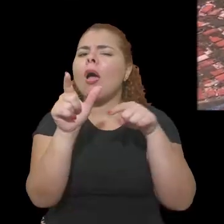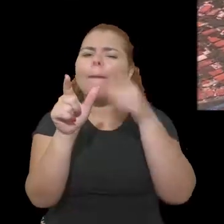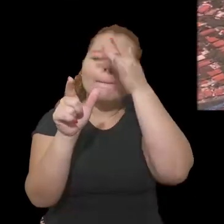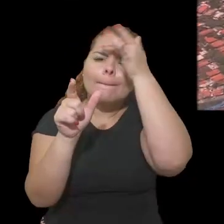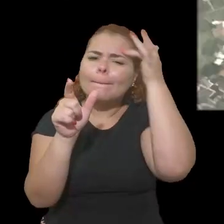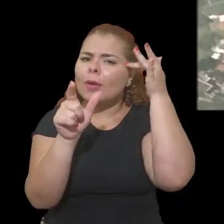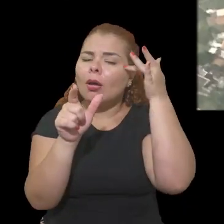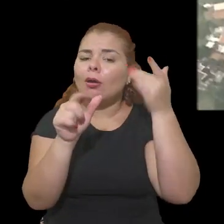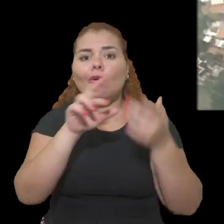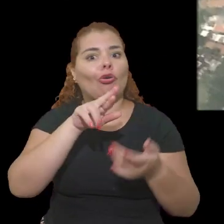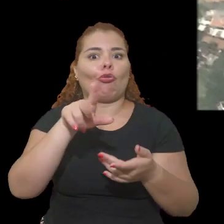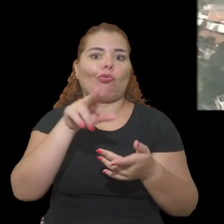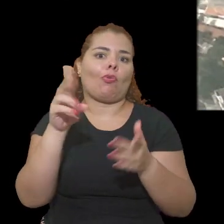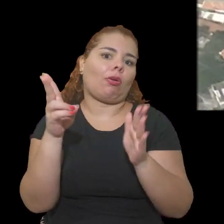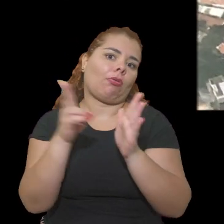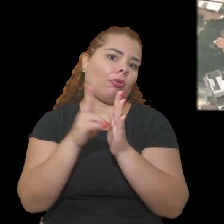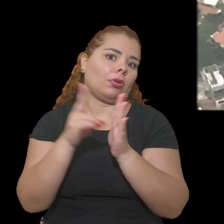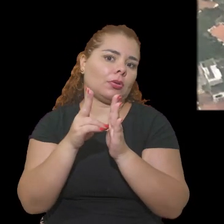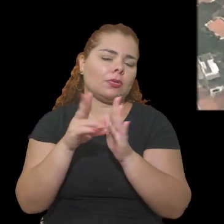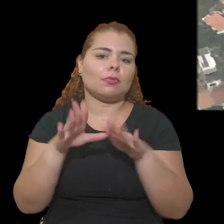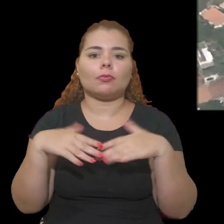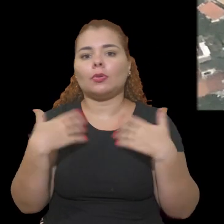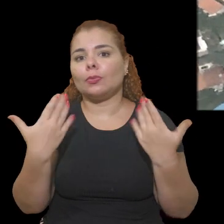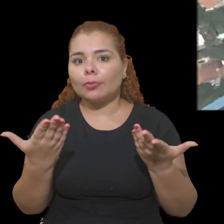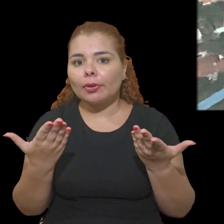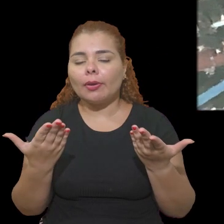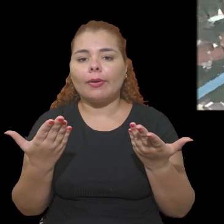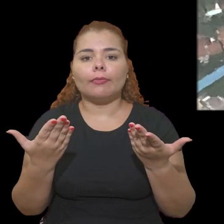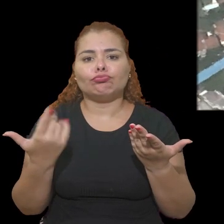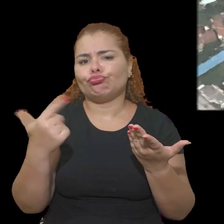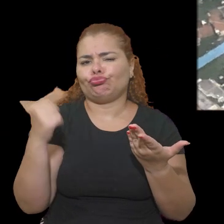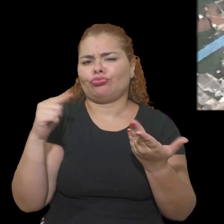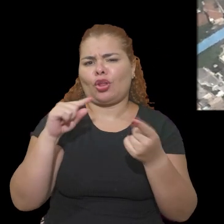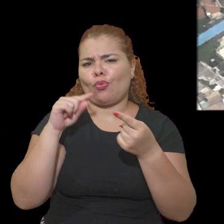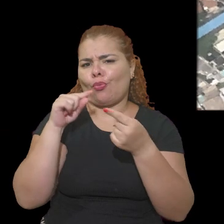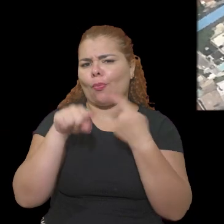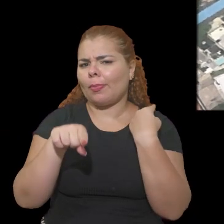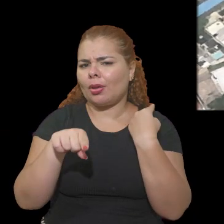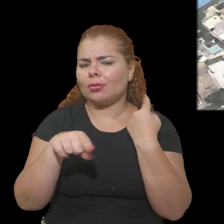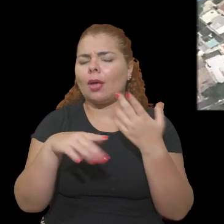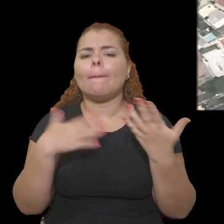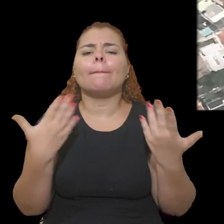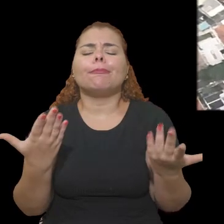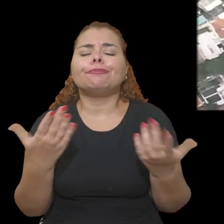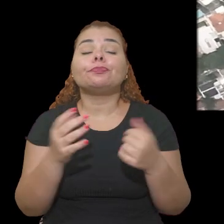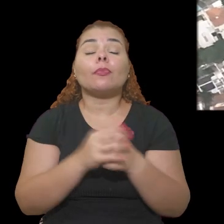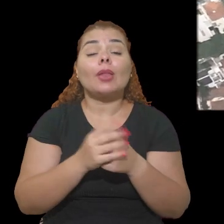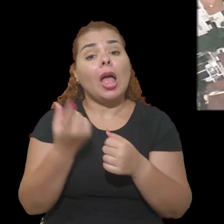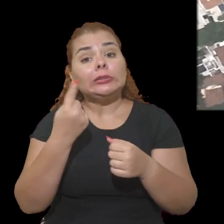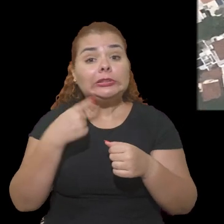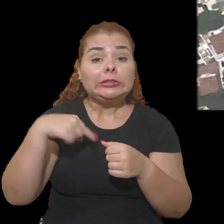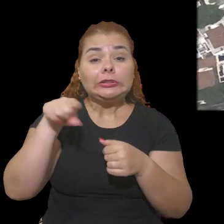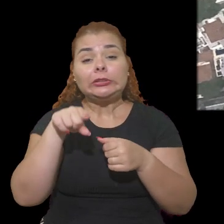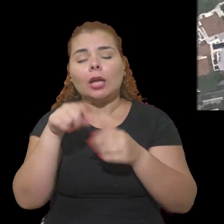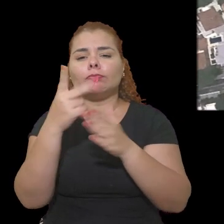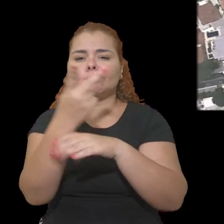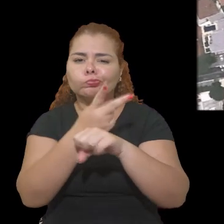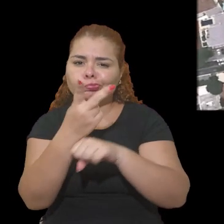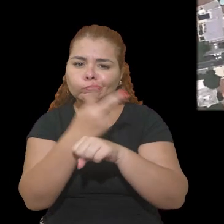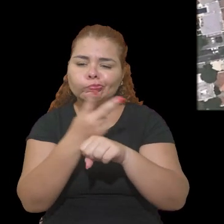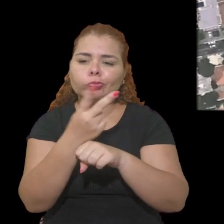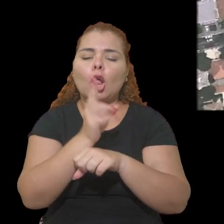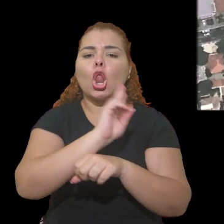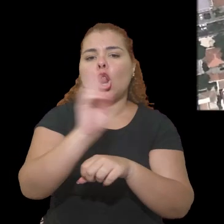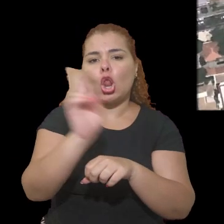é essa pessoa? Indígena não deve ser, porque Guarapiranga talvez até dialoga, mas a represa Billes não. E aí, estudando um pouco